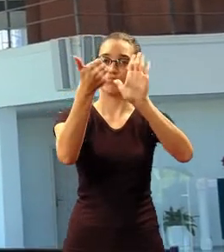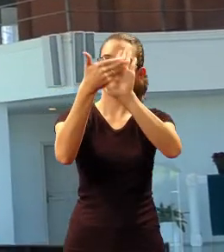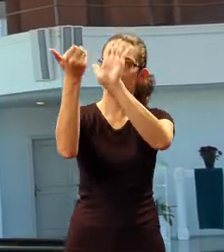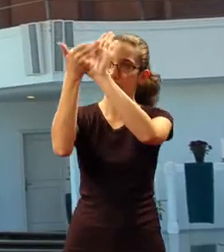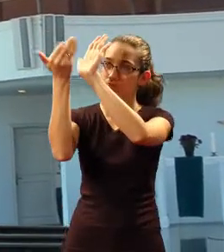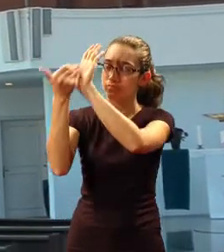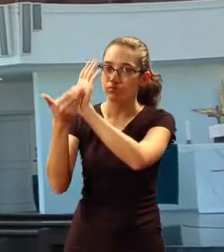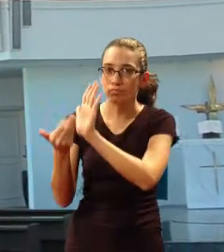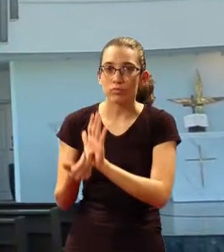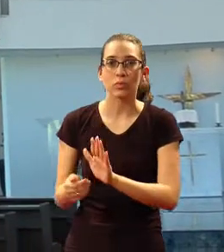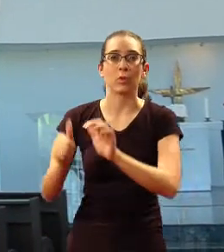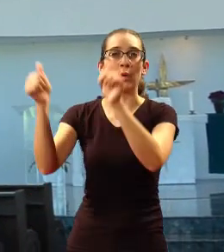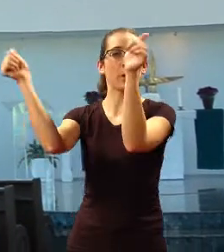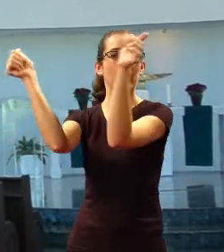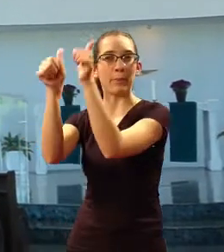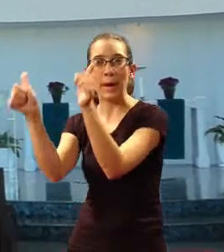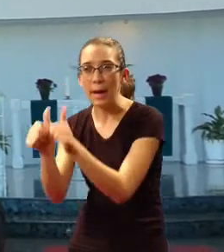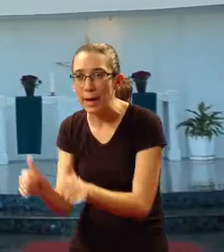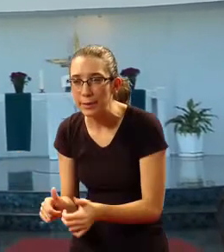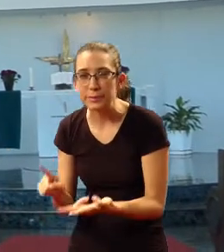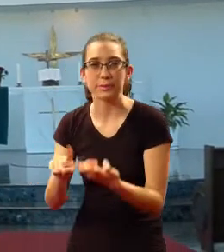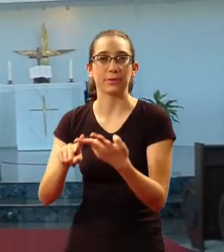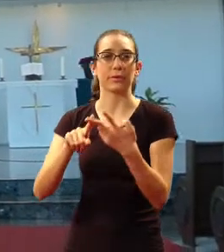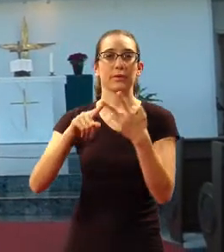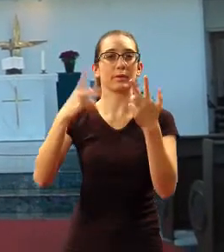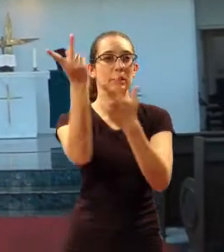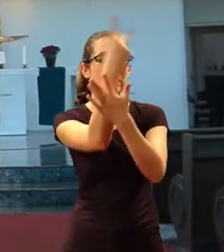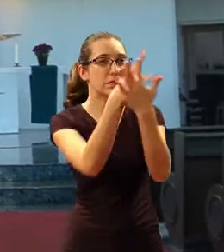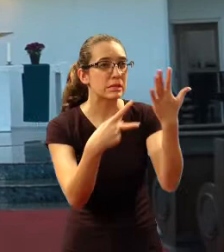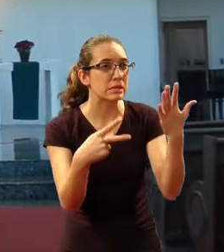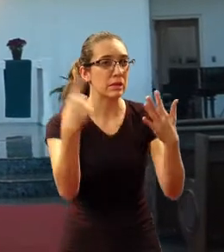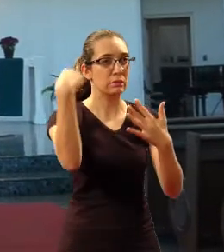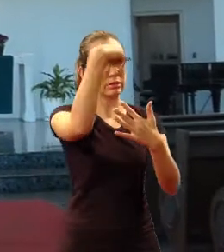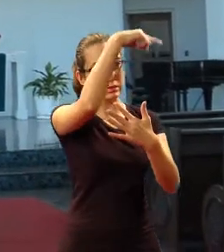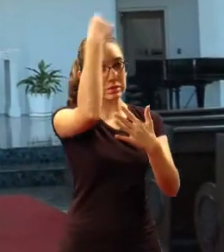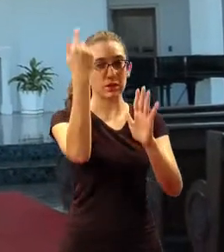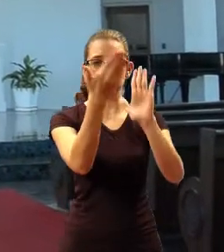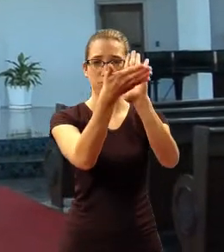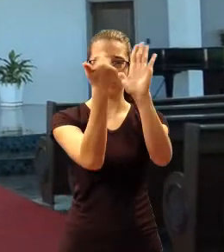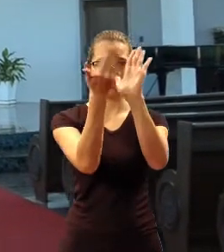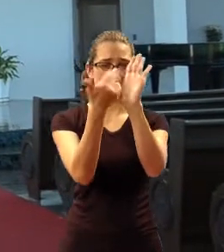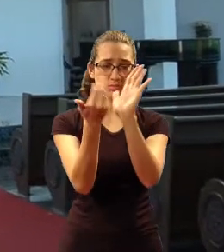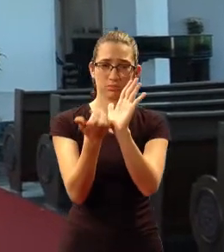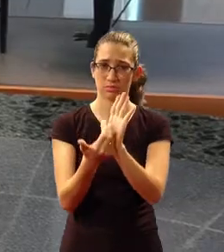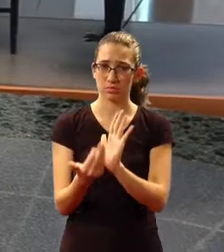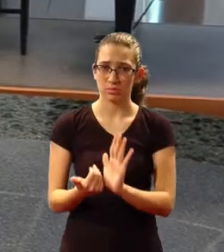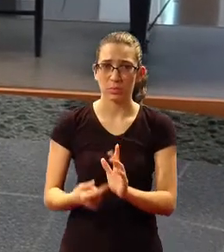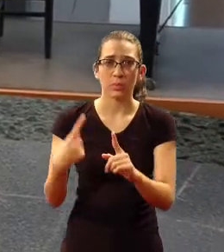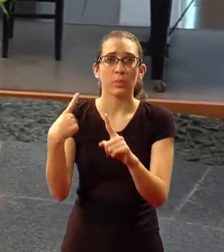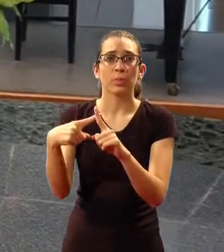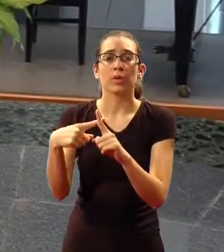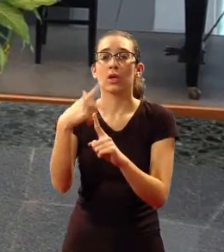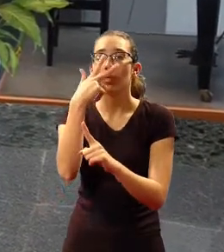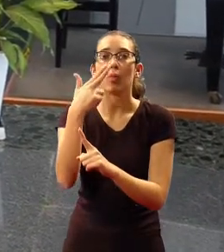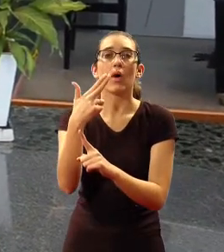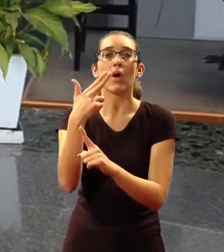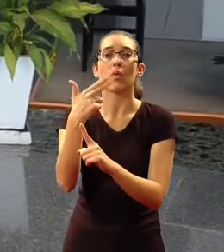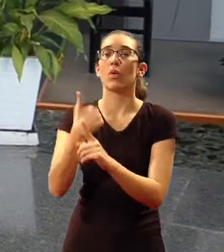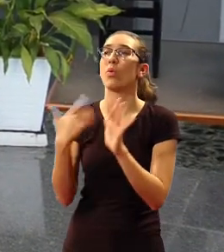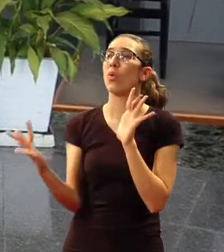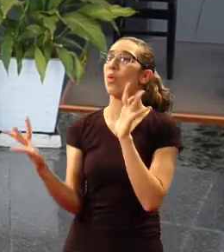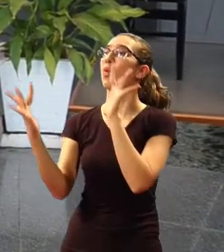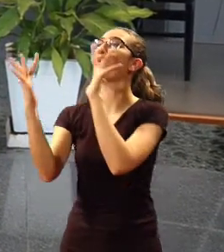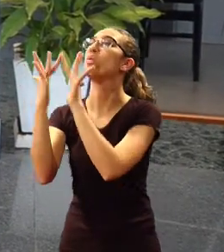então, as esculturas, as pinturas de santos, os ídolos, eles foram sendo retiradas, porque